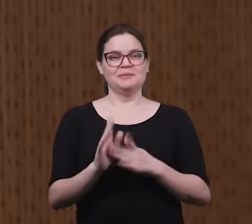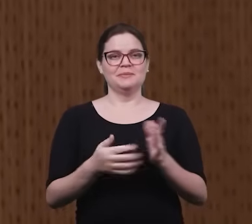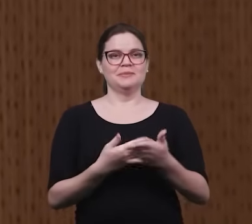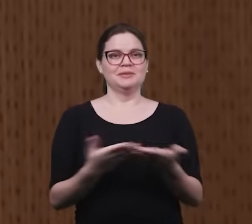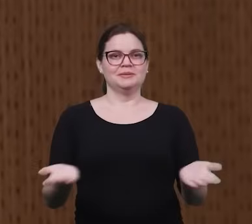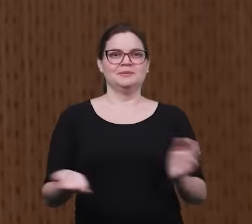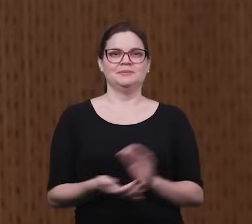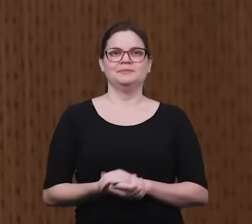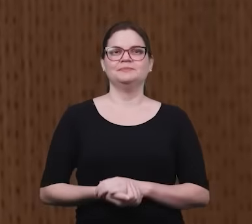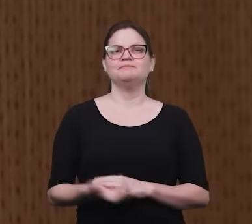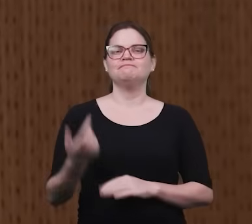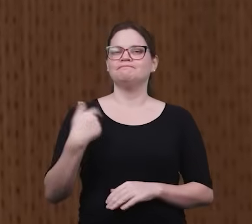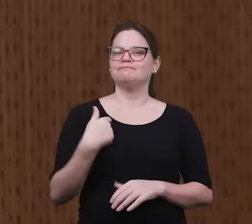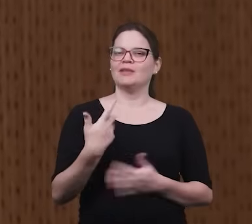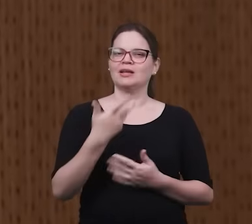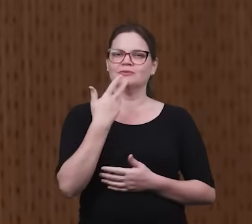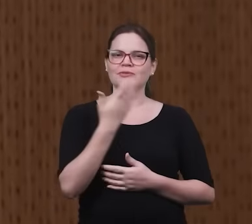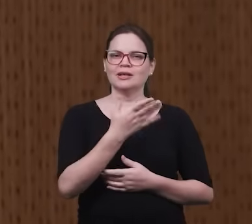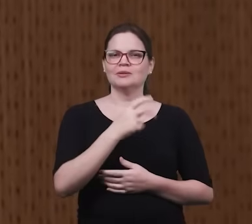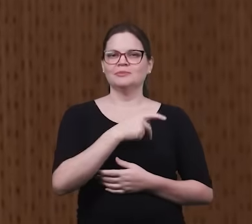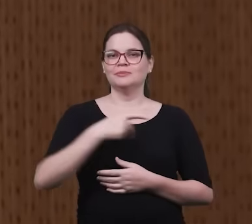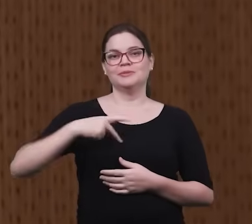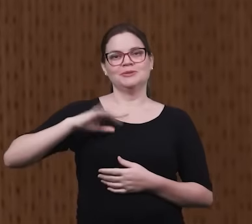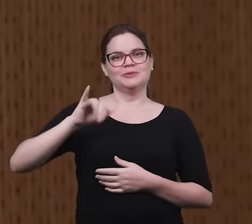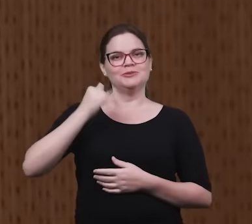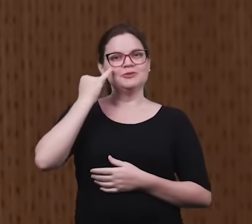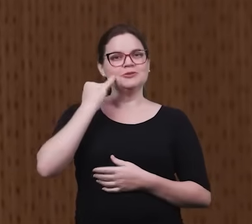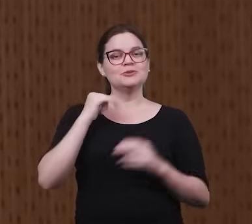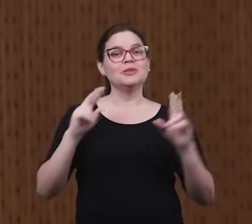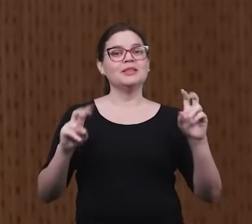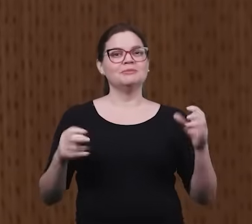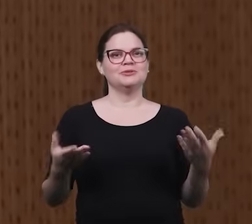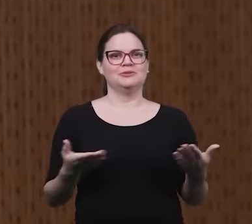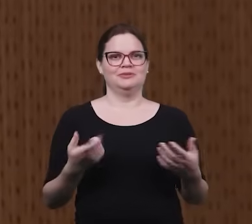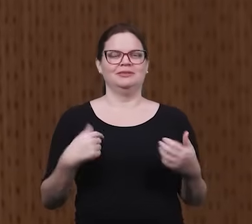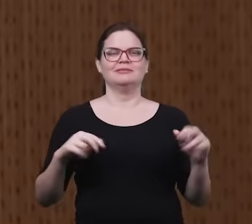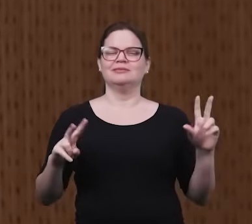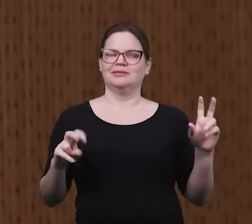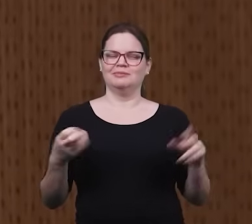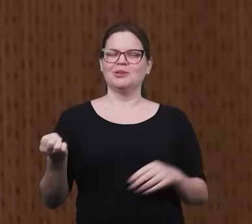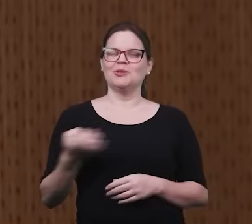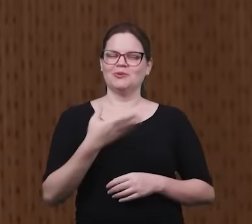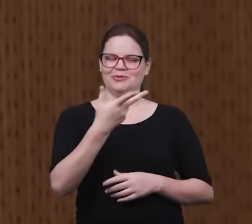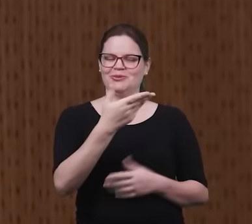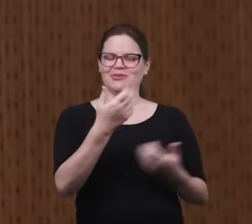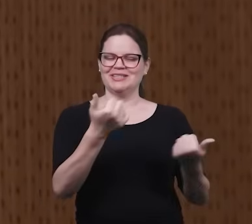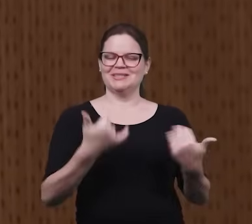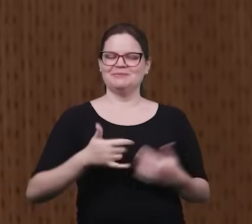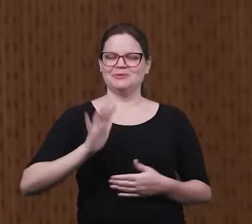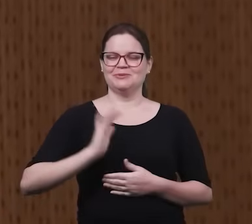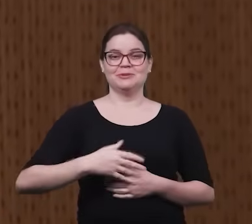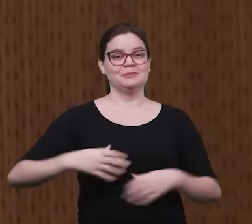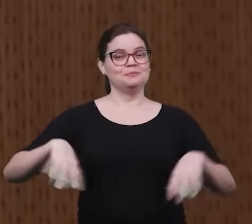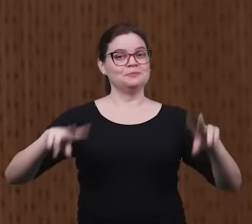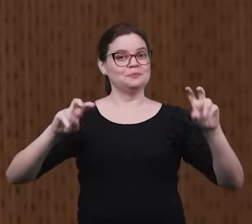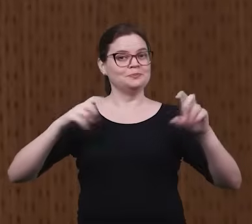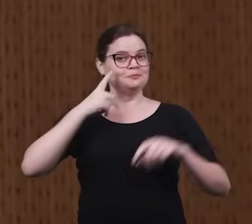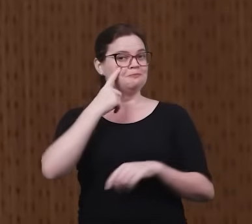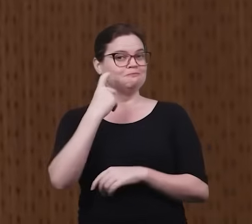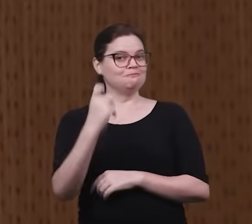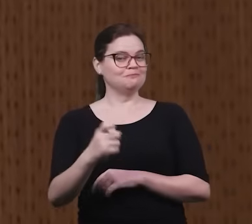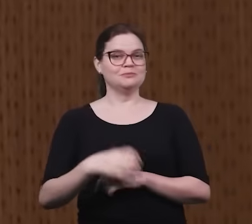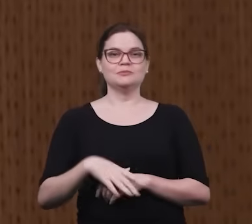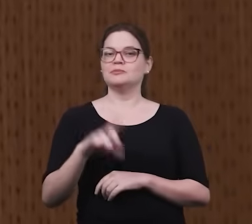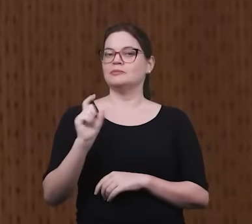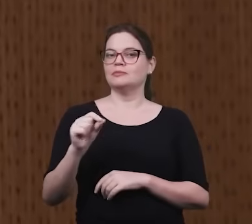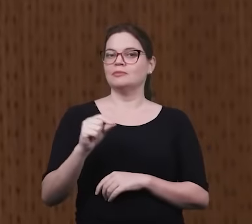paz do Senhor. E eu gostaria de falar, pastor Josias, do tema de hoje. Isso, eu estou curioso. Que é um tema novo, como o pastor falou, um tema muito